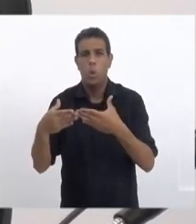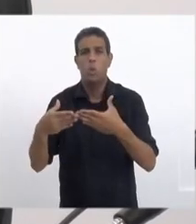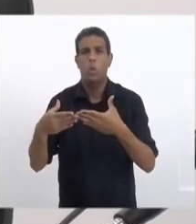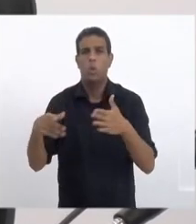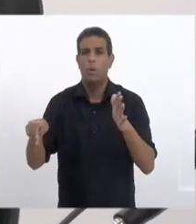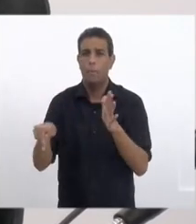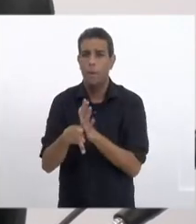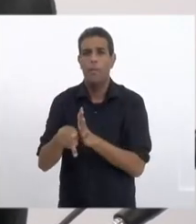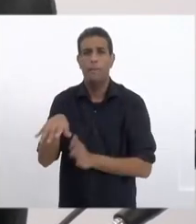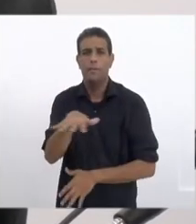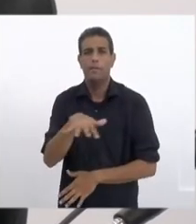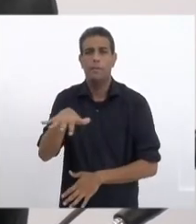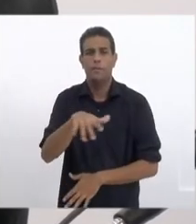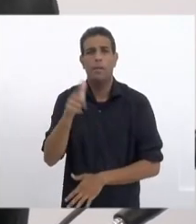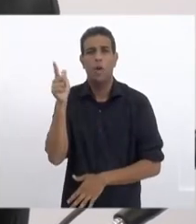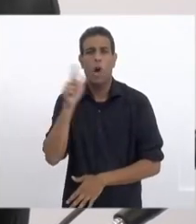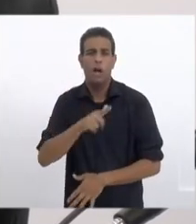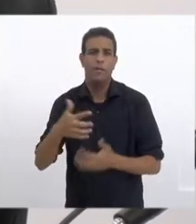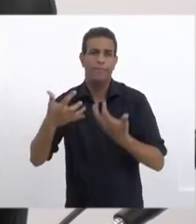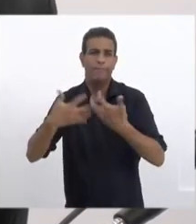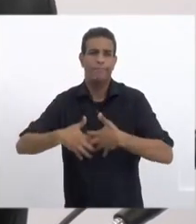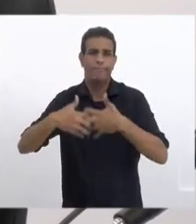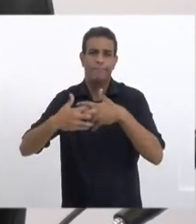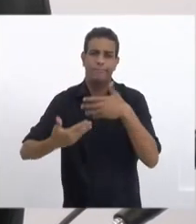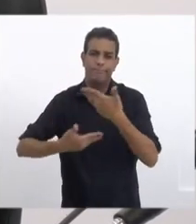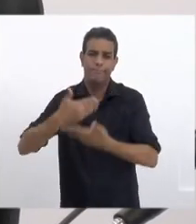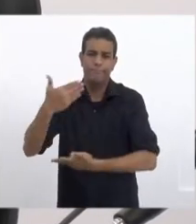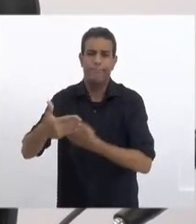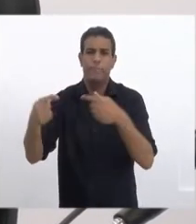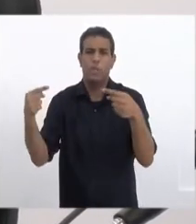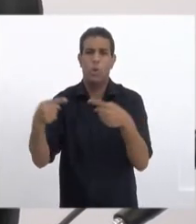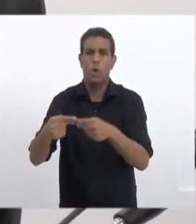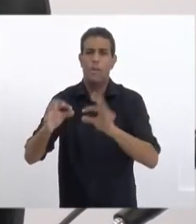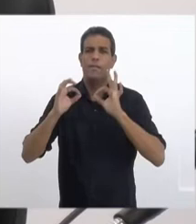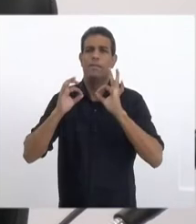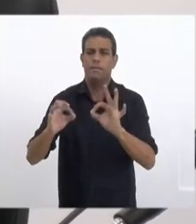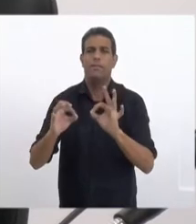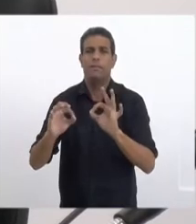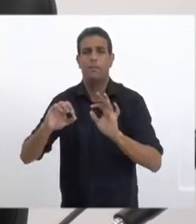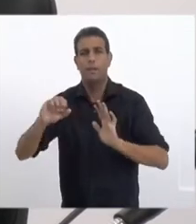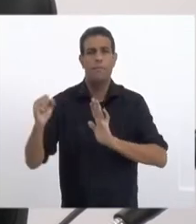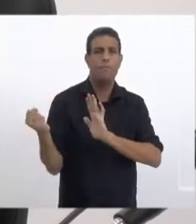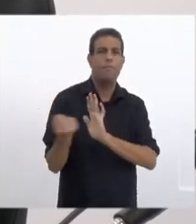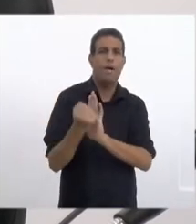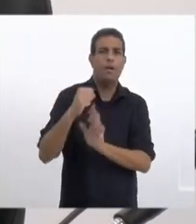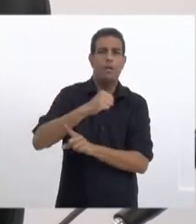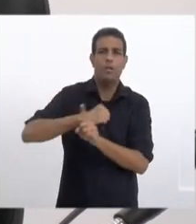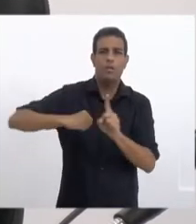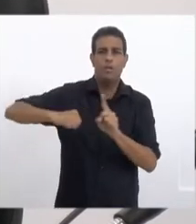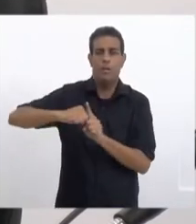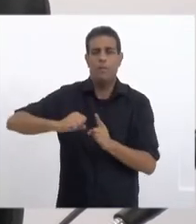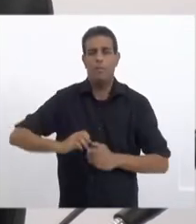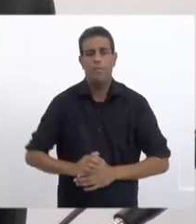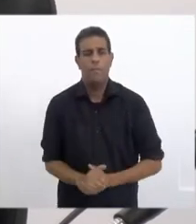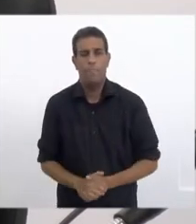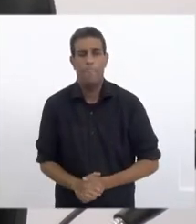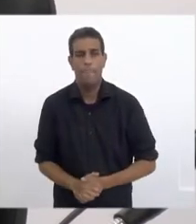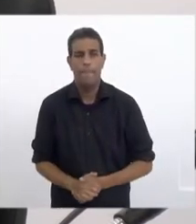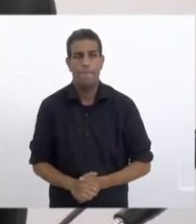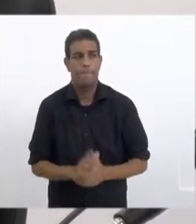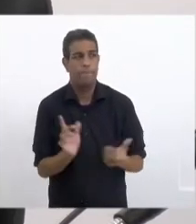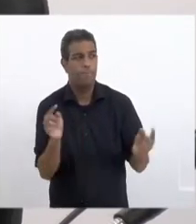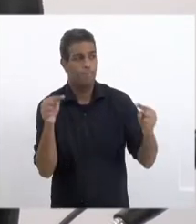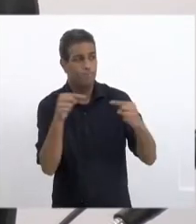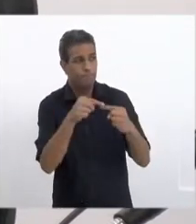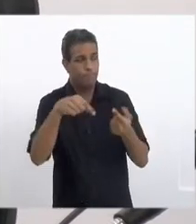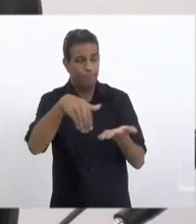executivo intersetorial ele conseguisse produzir uma política mais efetiva e com impacto social maior. Então, ela está vinculada